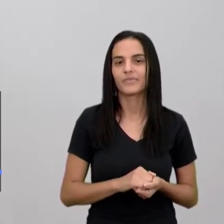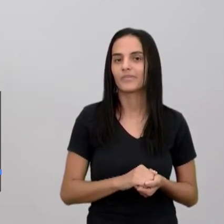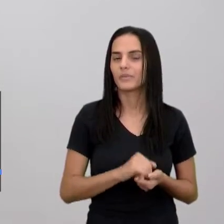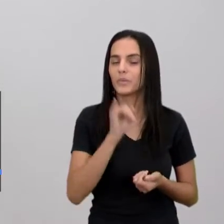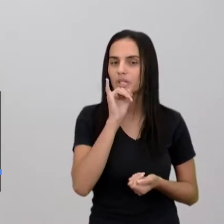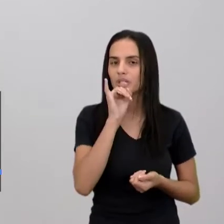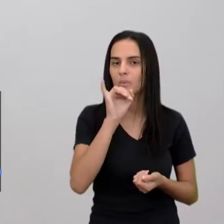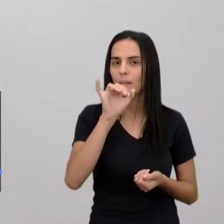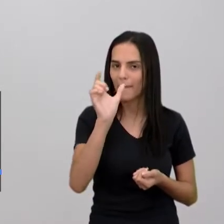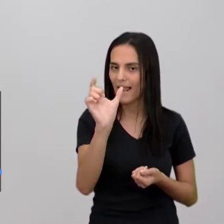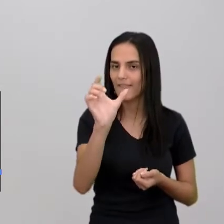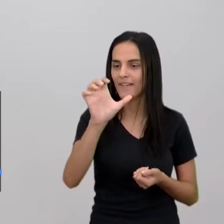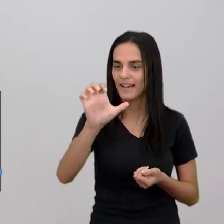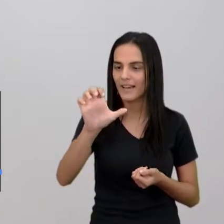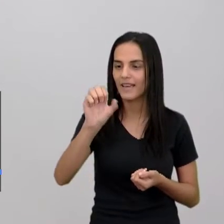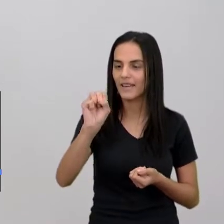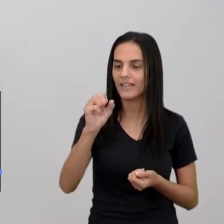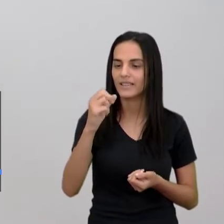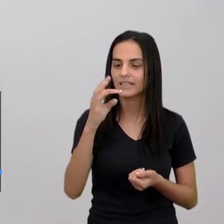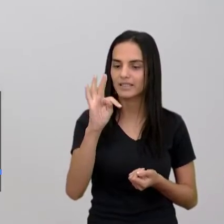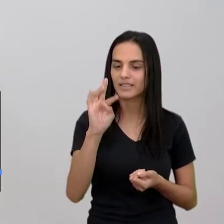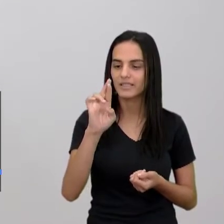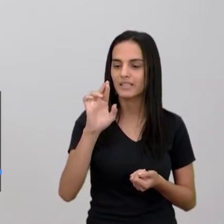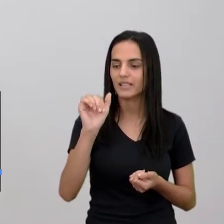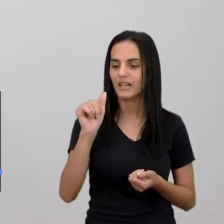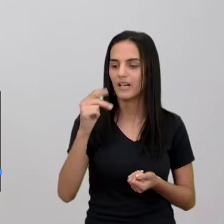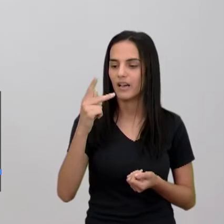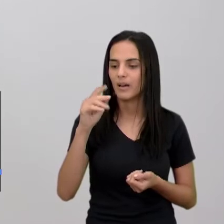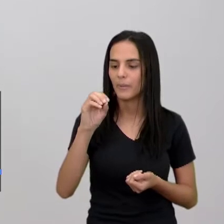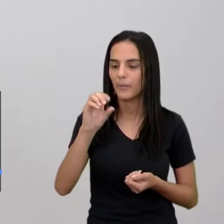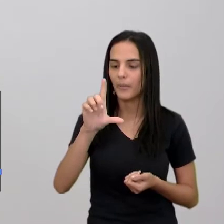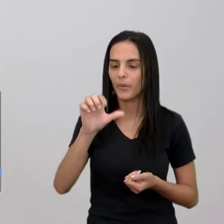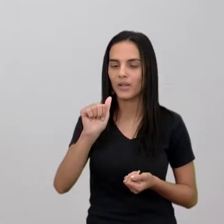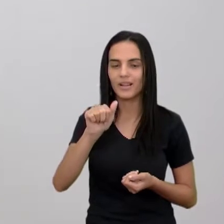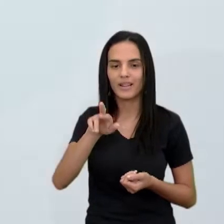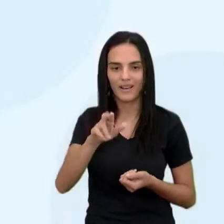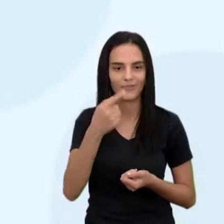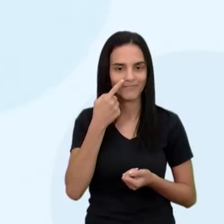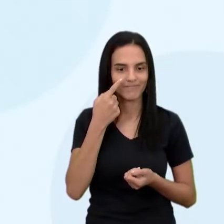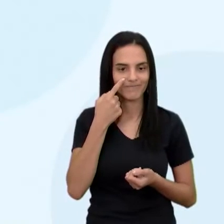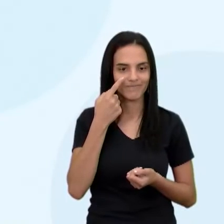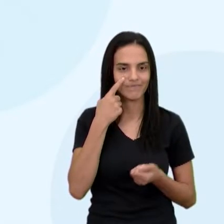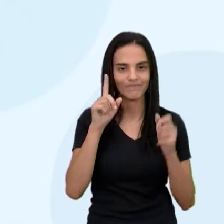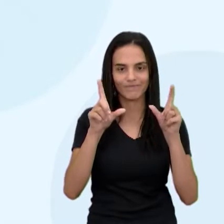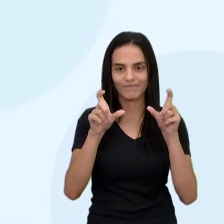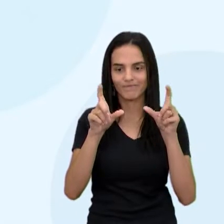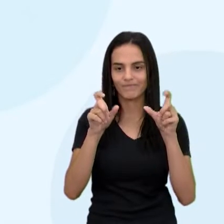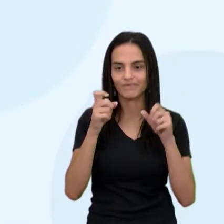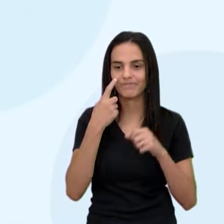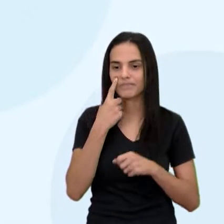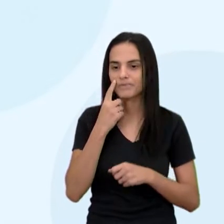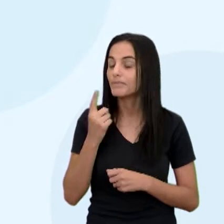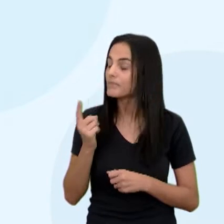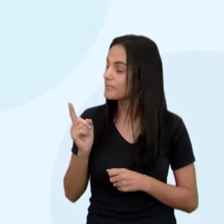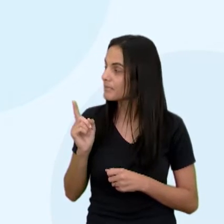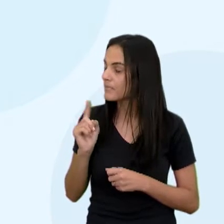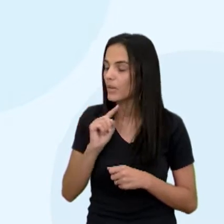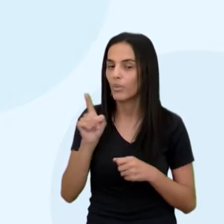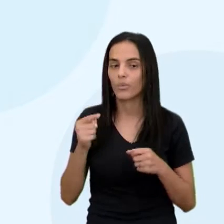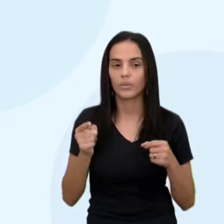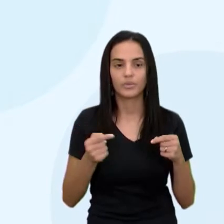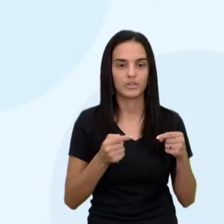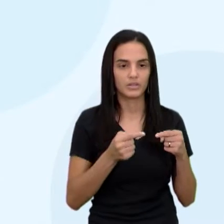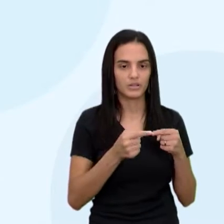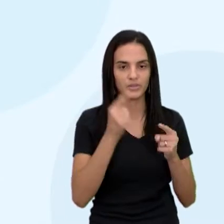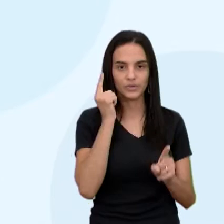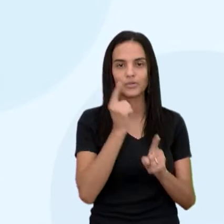extrapolar. Vamos extrapolar agora indo em direção ao LED. Bota no LED, olha lá, o objetivo